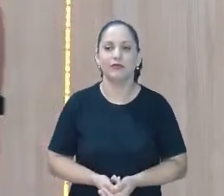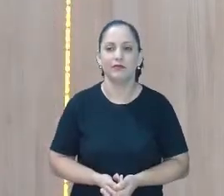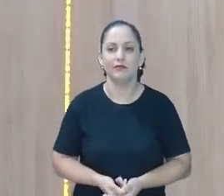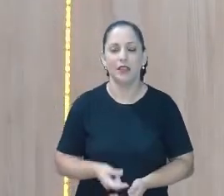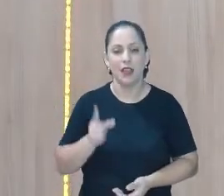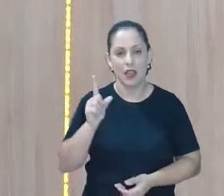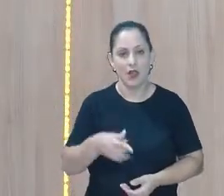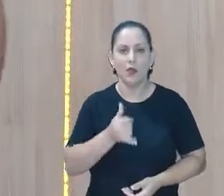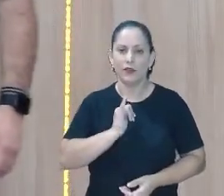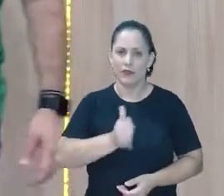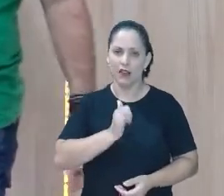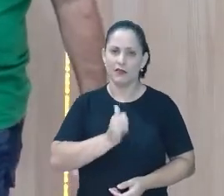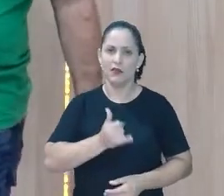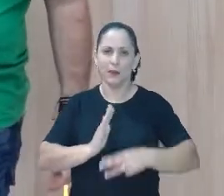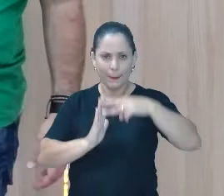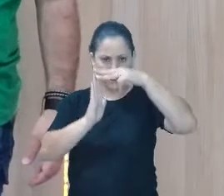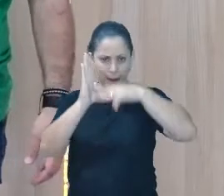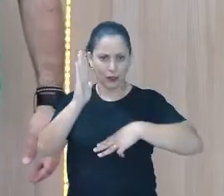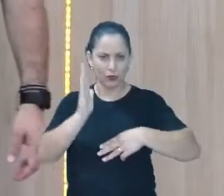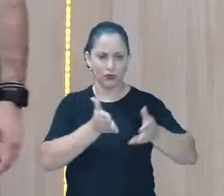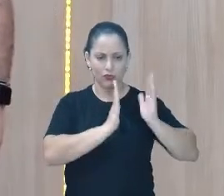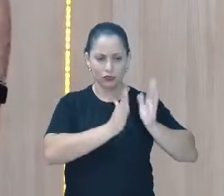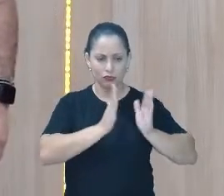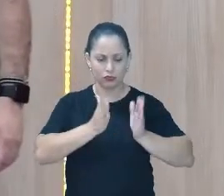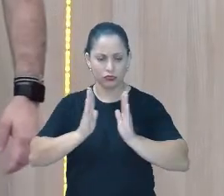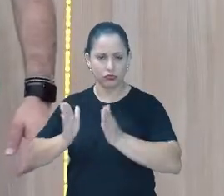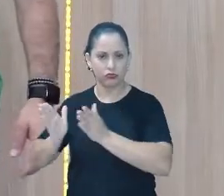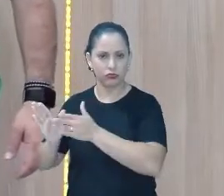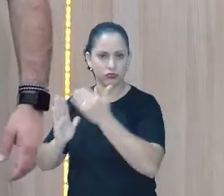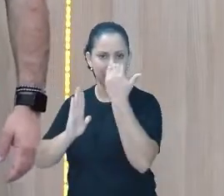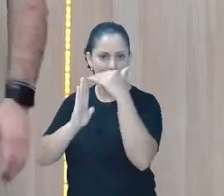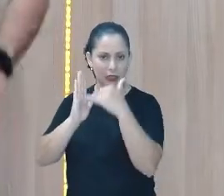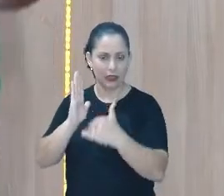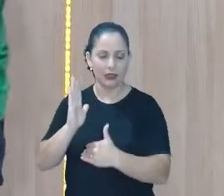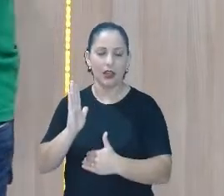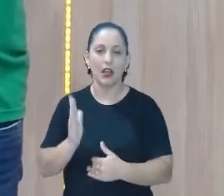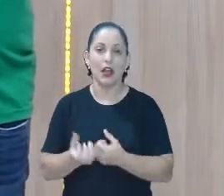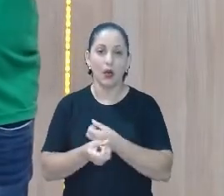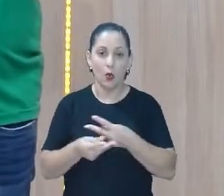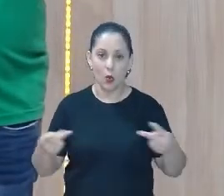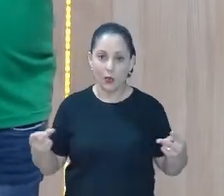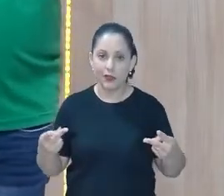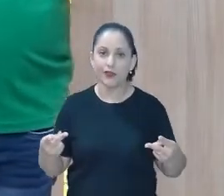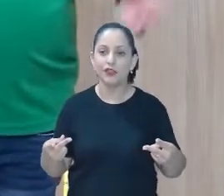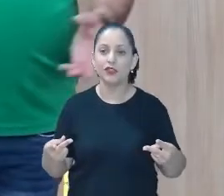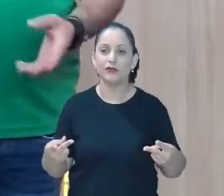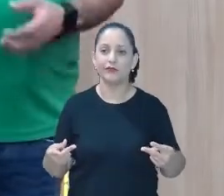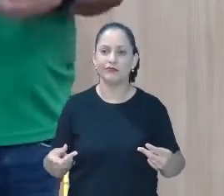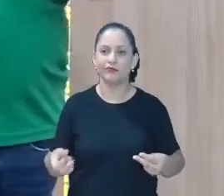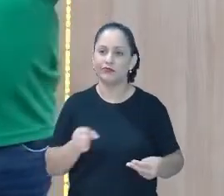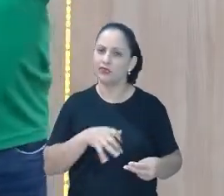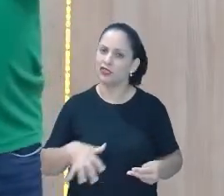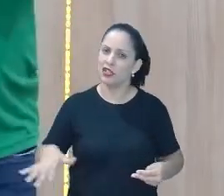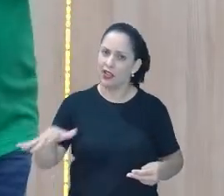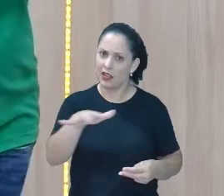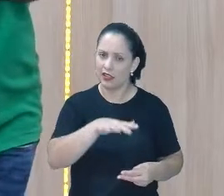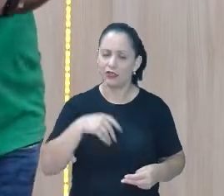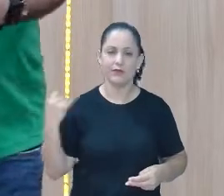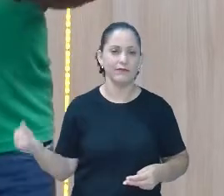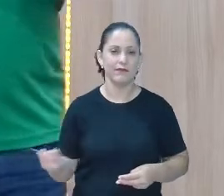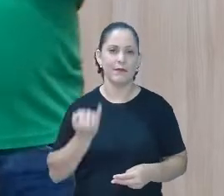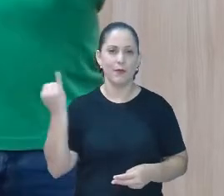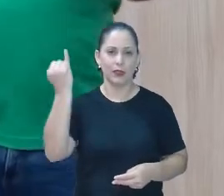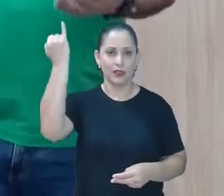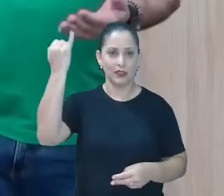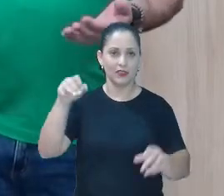uma narração metódica, né, de fatos notáveis, né, fatos que são considerados, né, relevantes